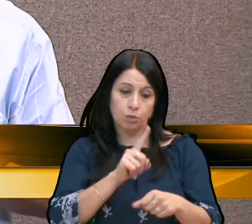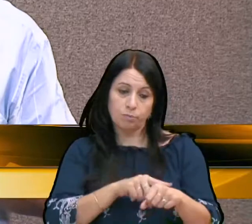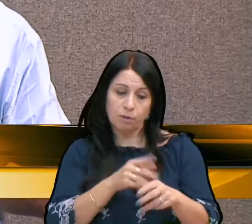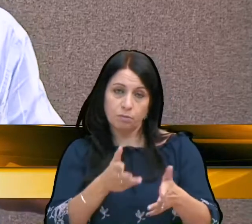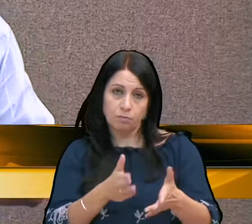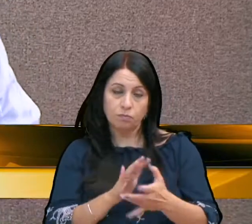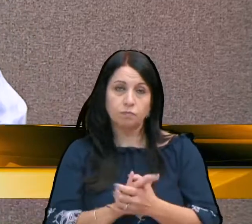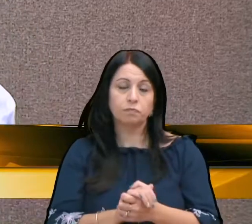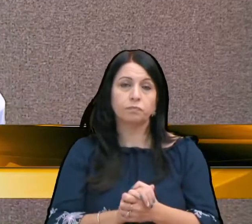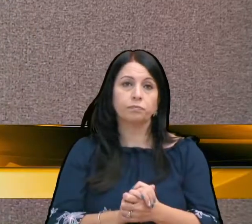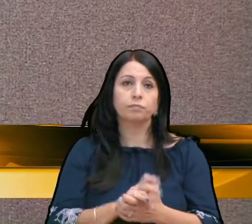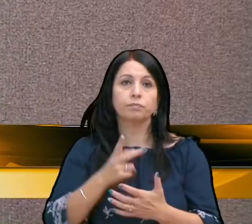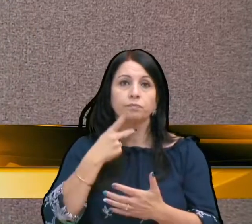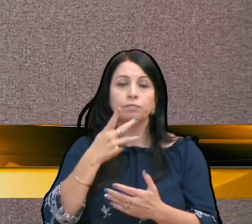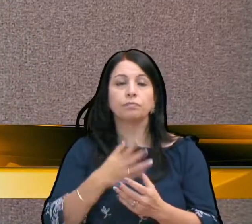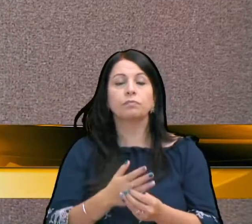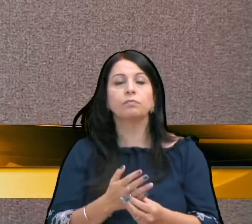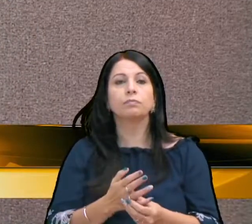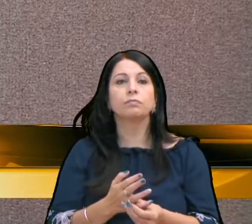espaço, presidente, para lhe desejar